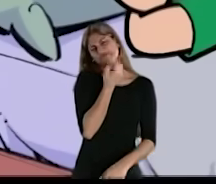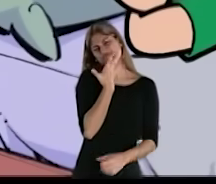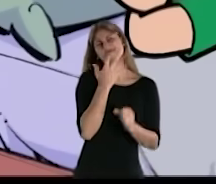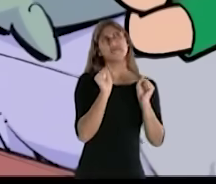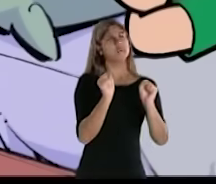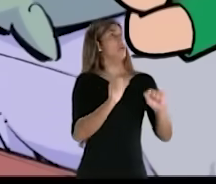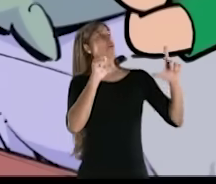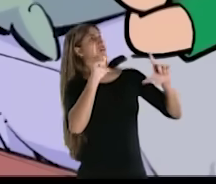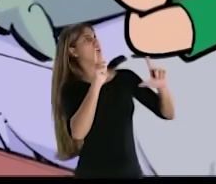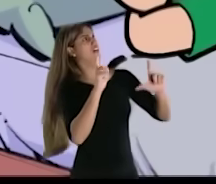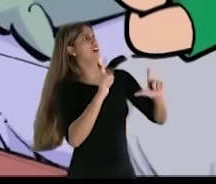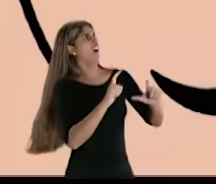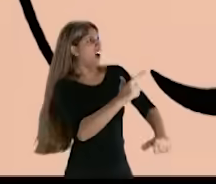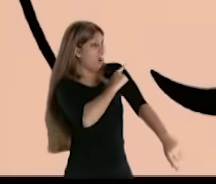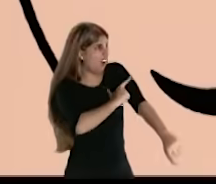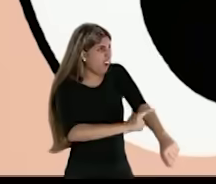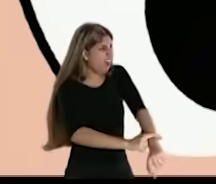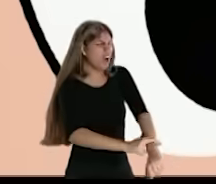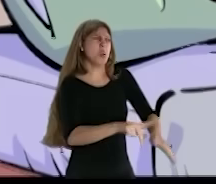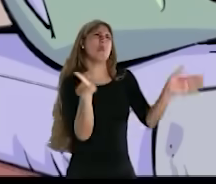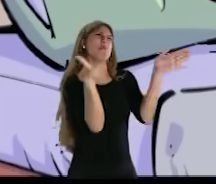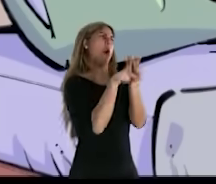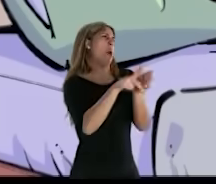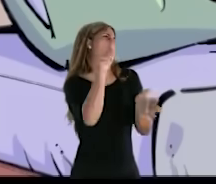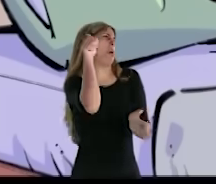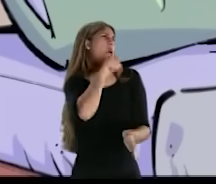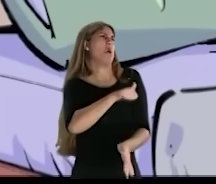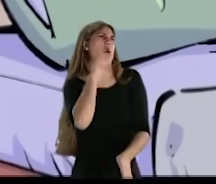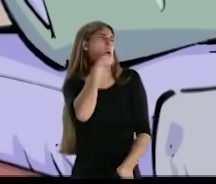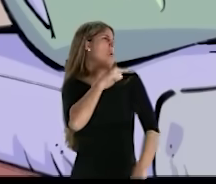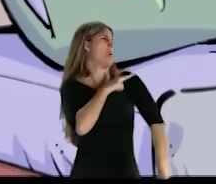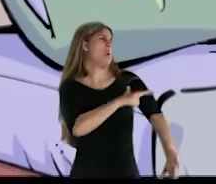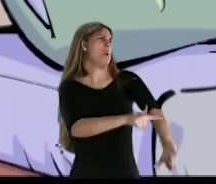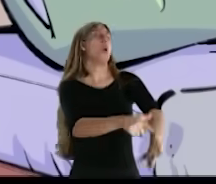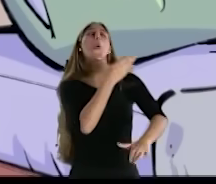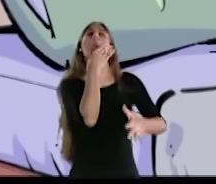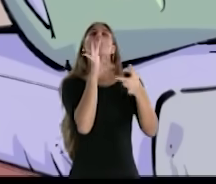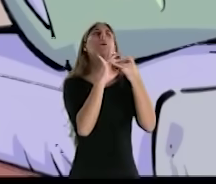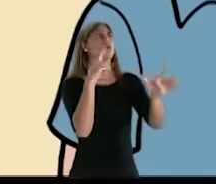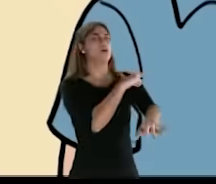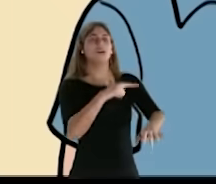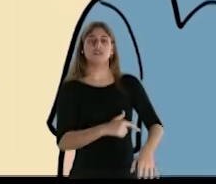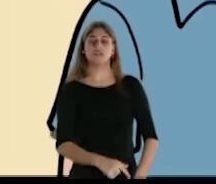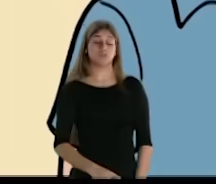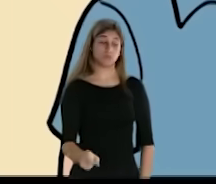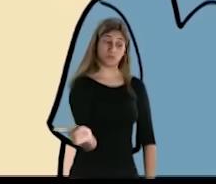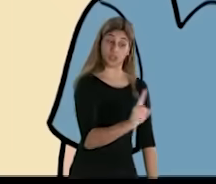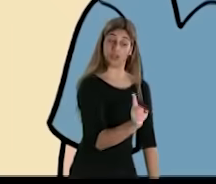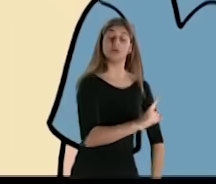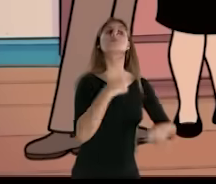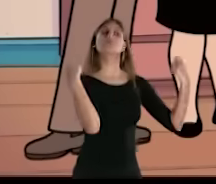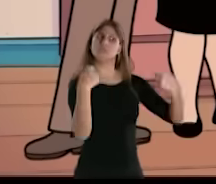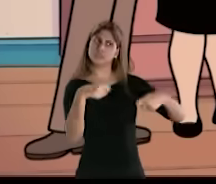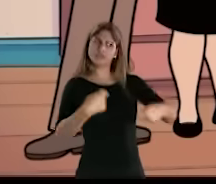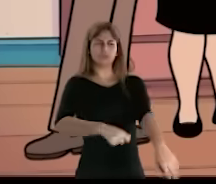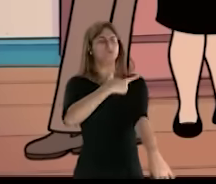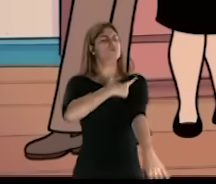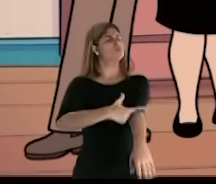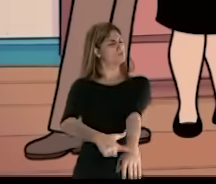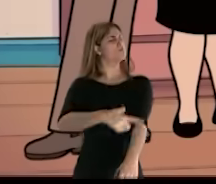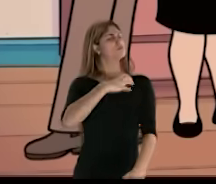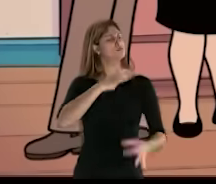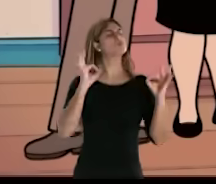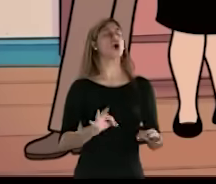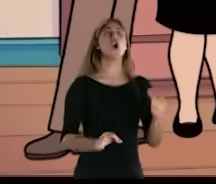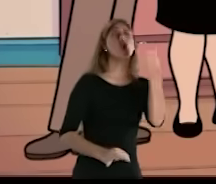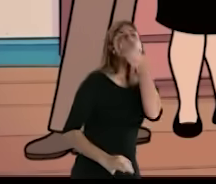maneiras? Claro. O que? Mas isso é coisa pra menina. Não é não, mocinho. Todos temos